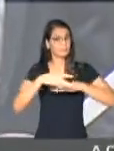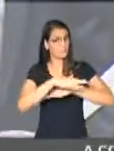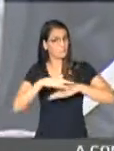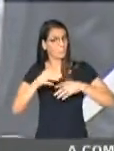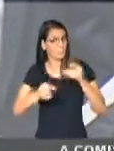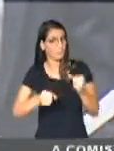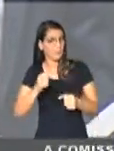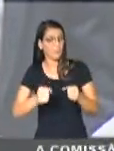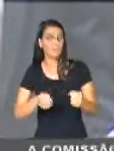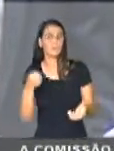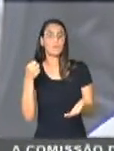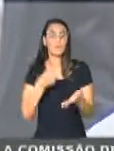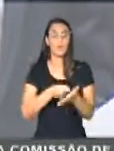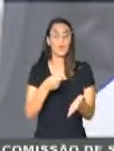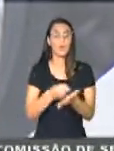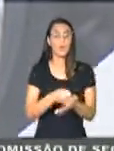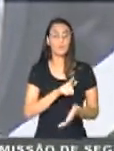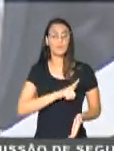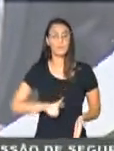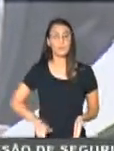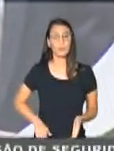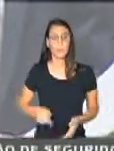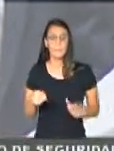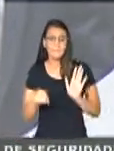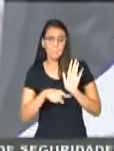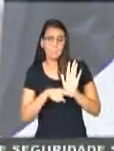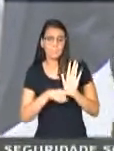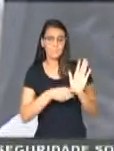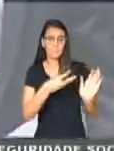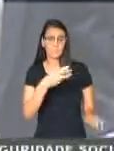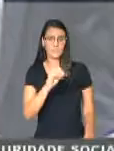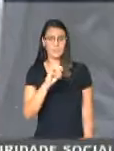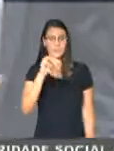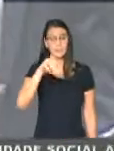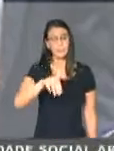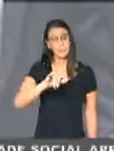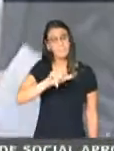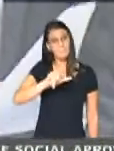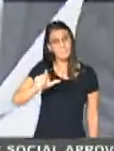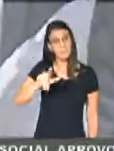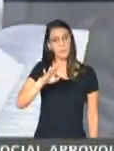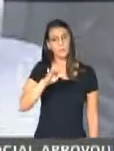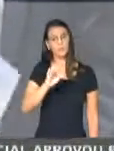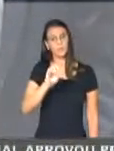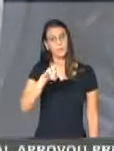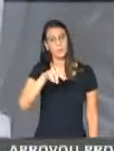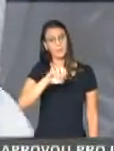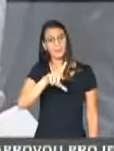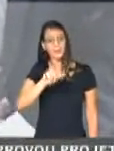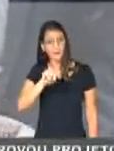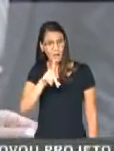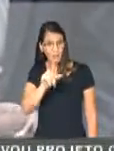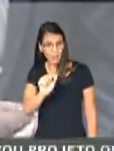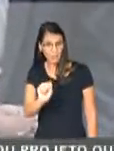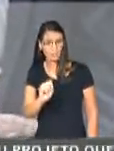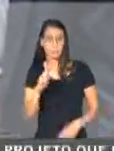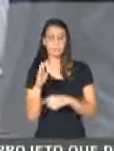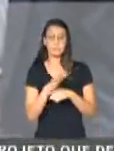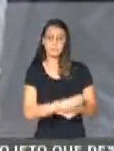compra governamental de no mínimo 30 mil toneladas de leite em pó para socorrer os produtores dessa hora